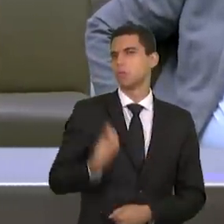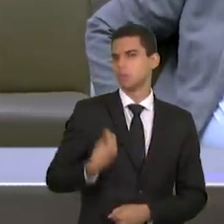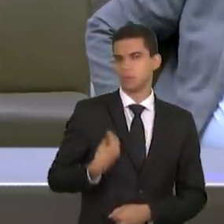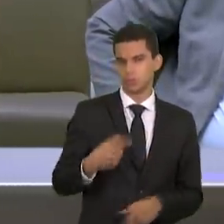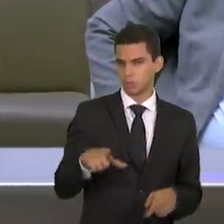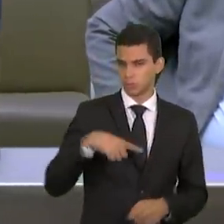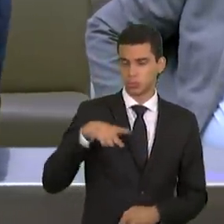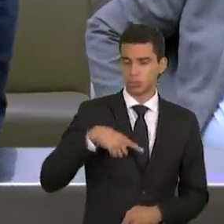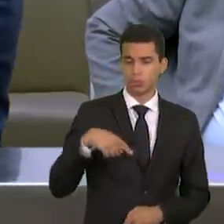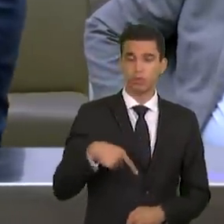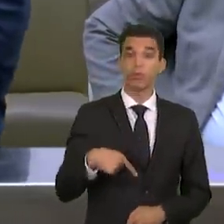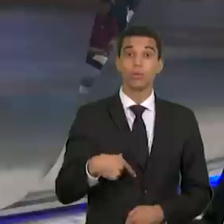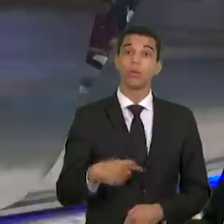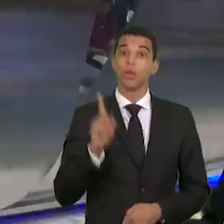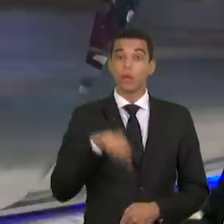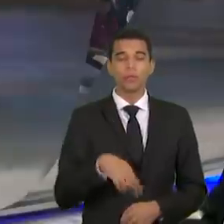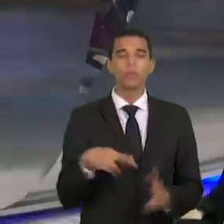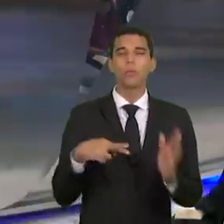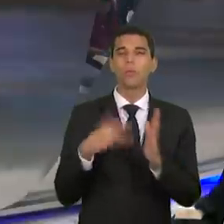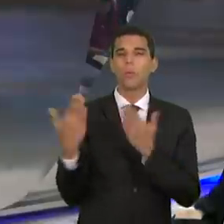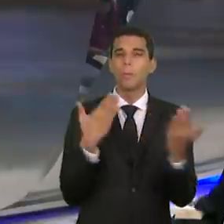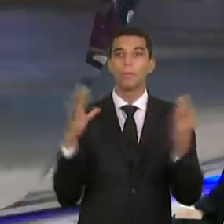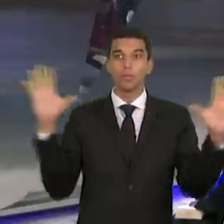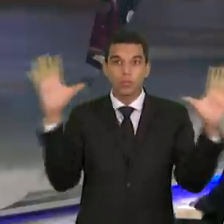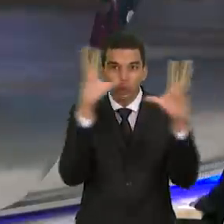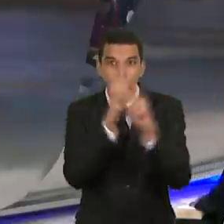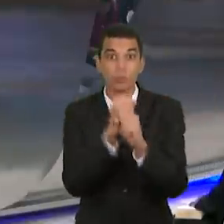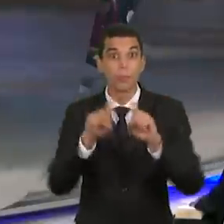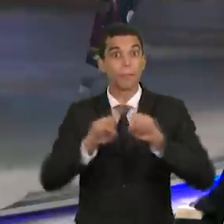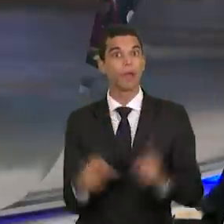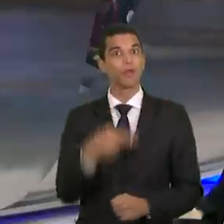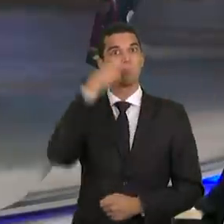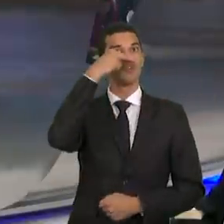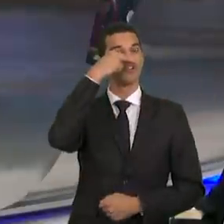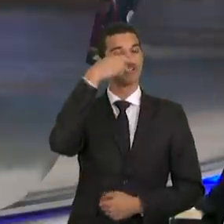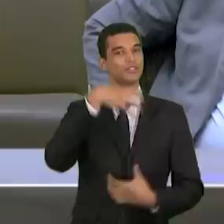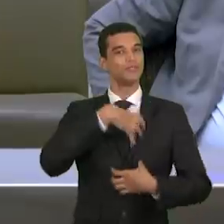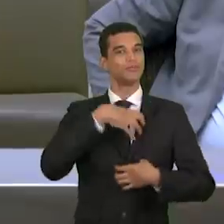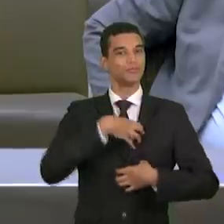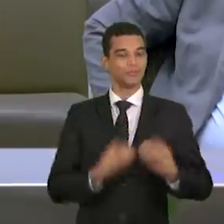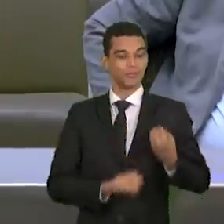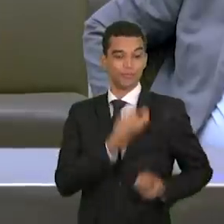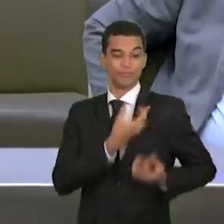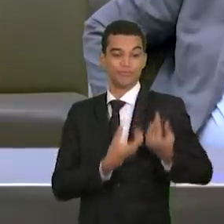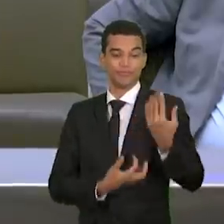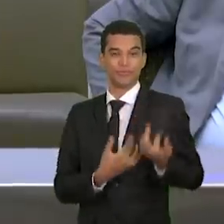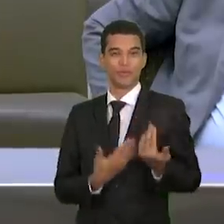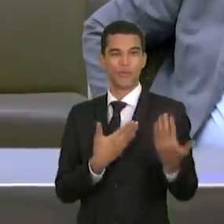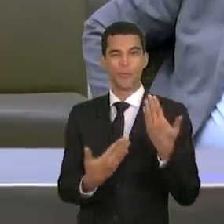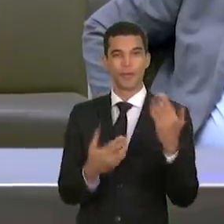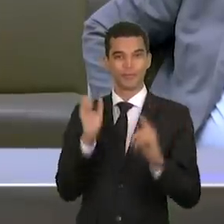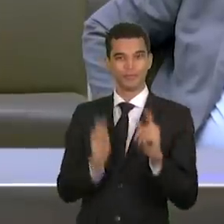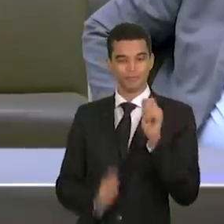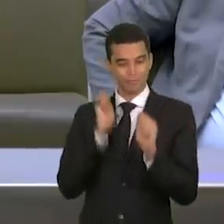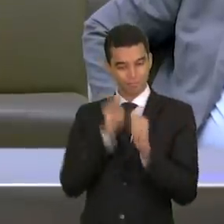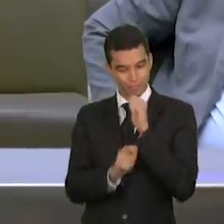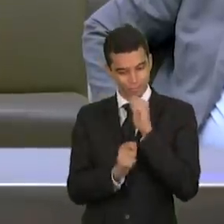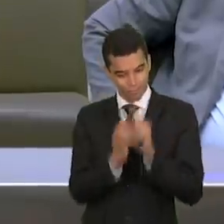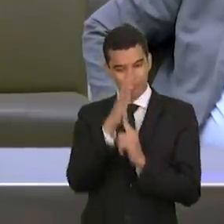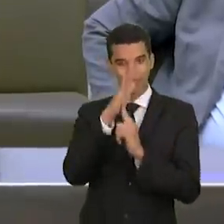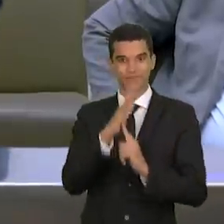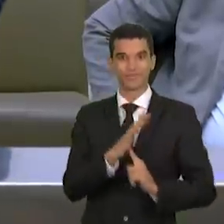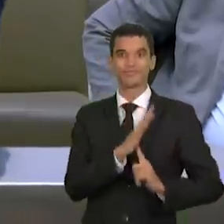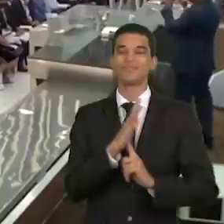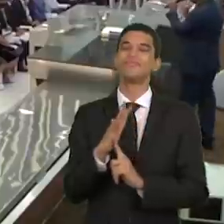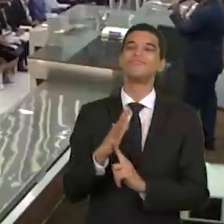uma noite, mas nós estamos com as candeias e candeias acesas. Então isso